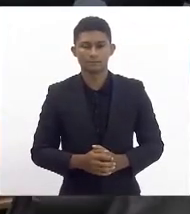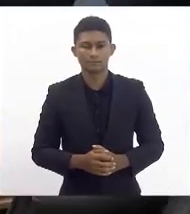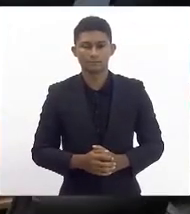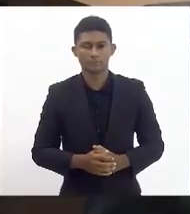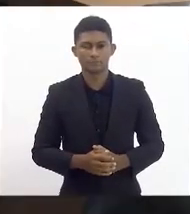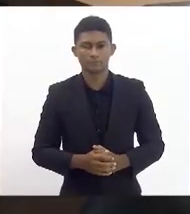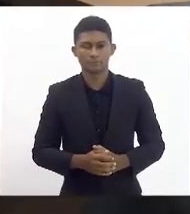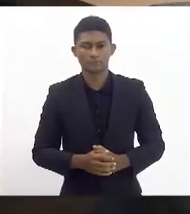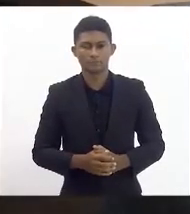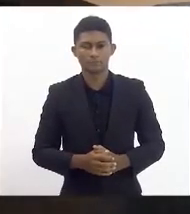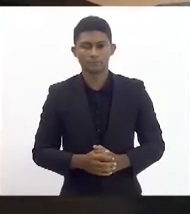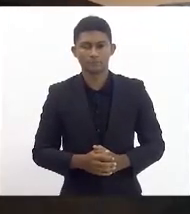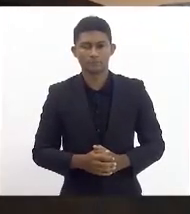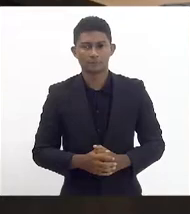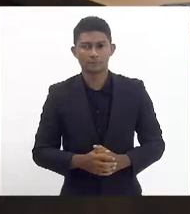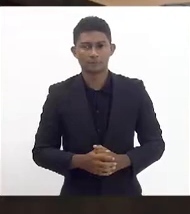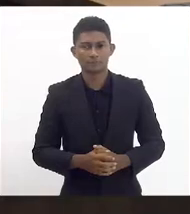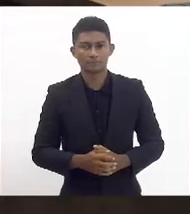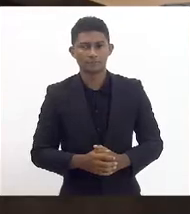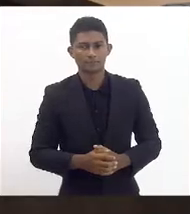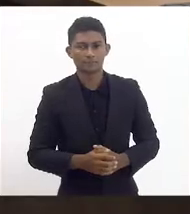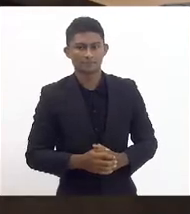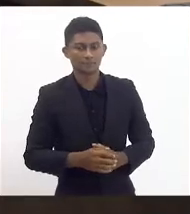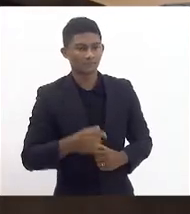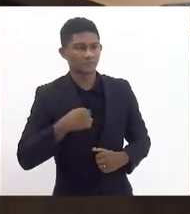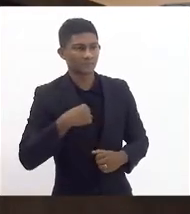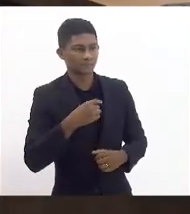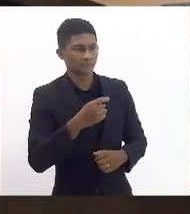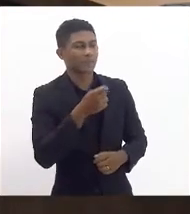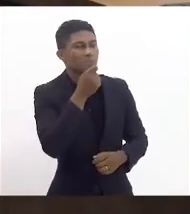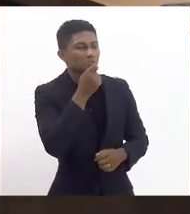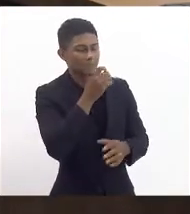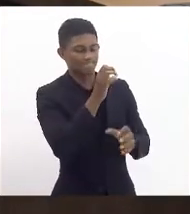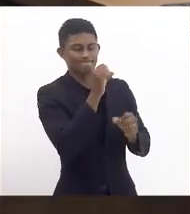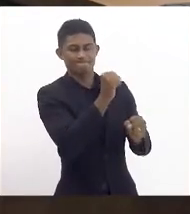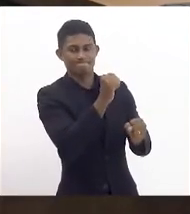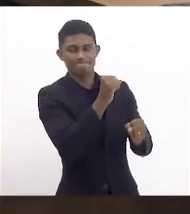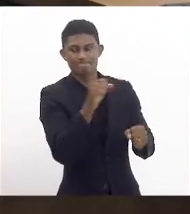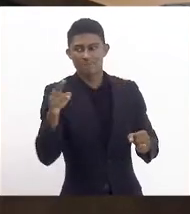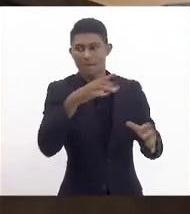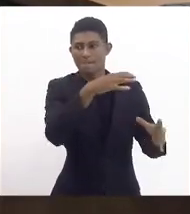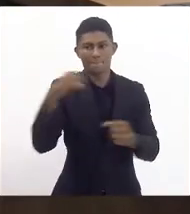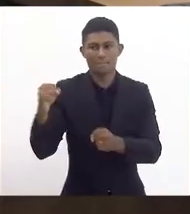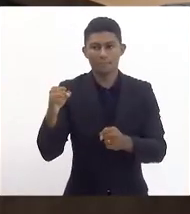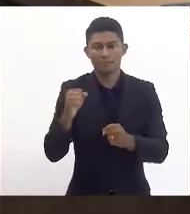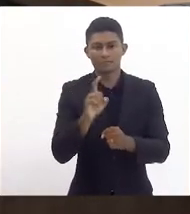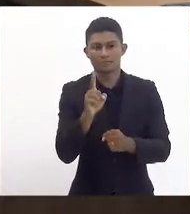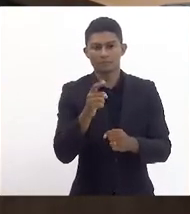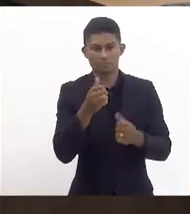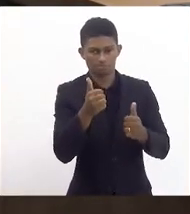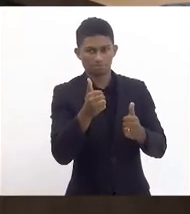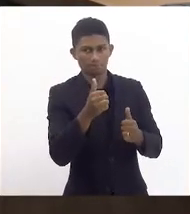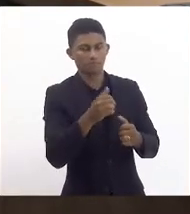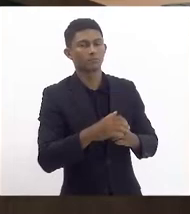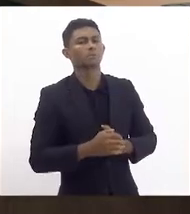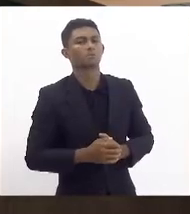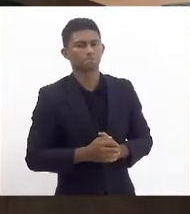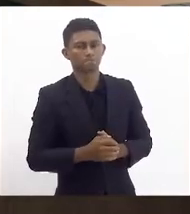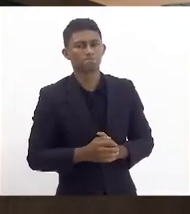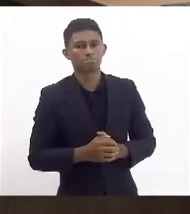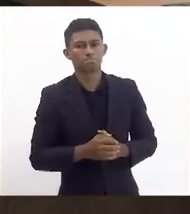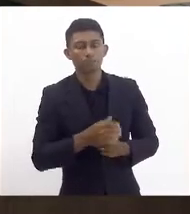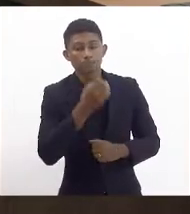Opa, não, estou aqui segurando bem o microfone para garantir que ele não vai puxar. Pode deixar, presidente.